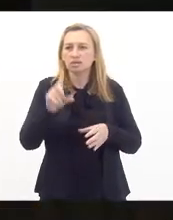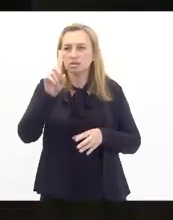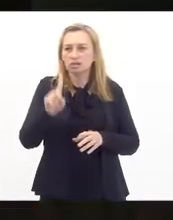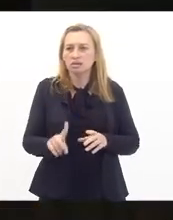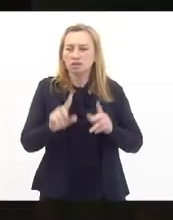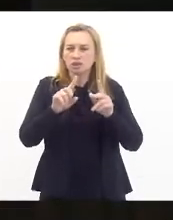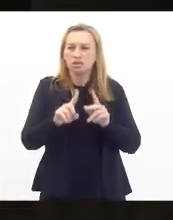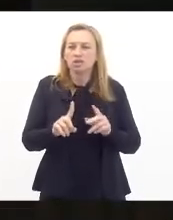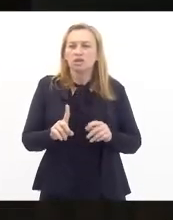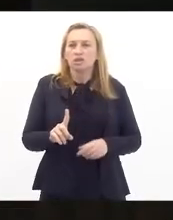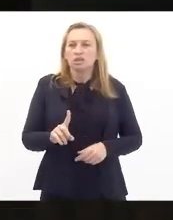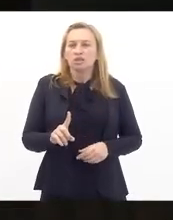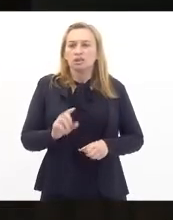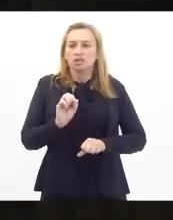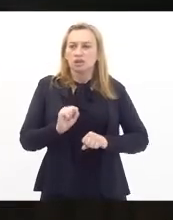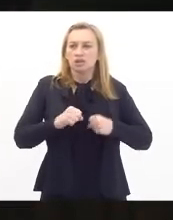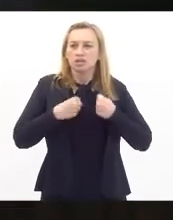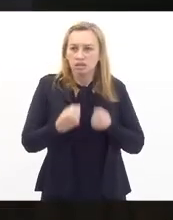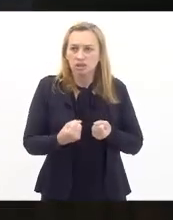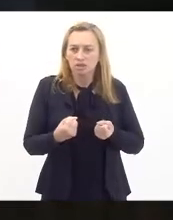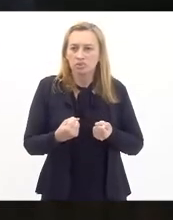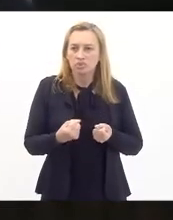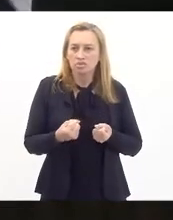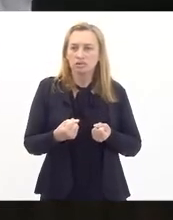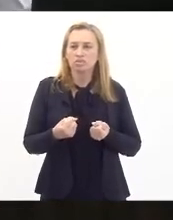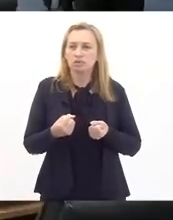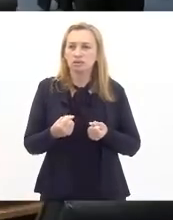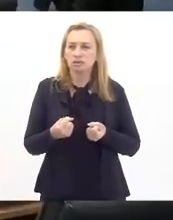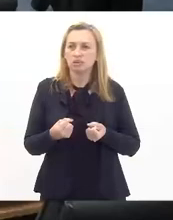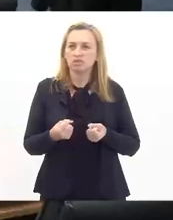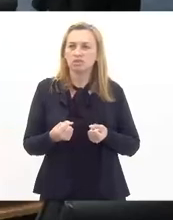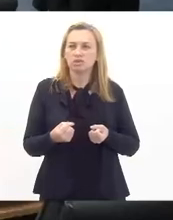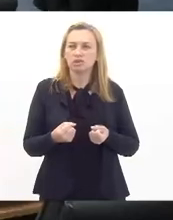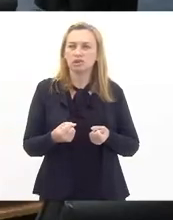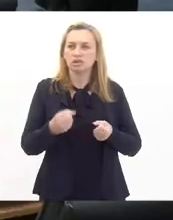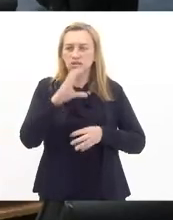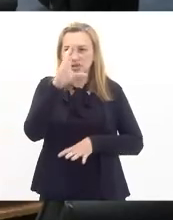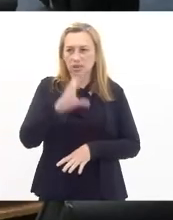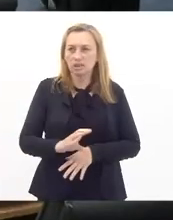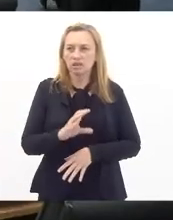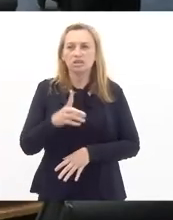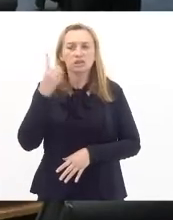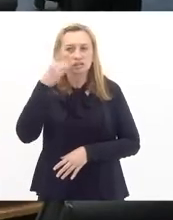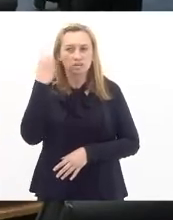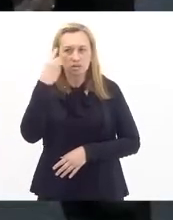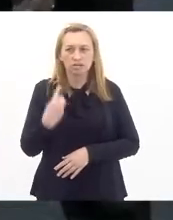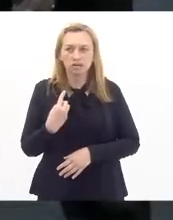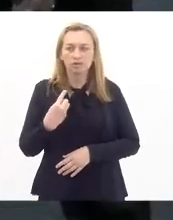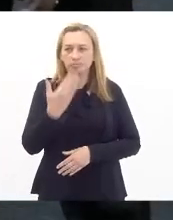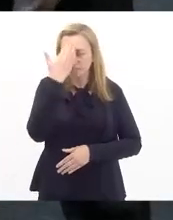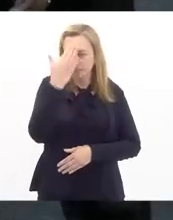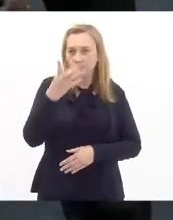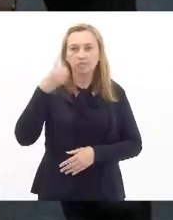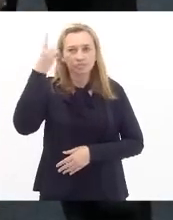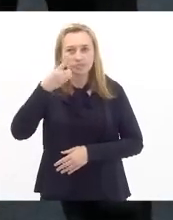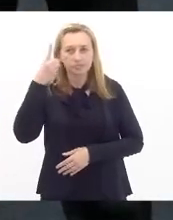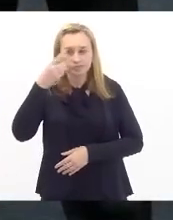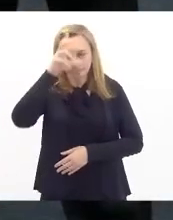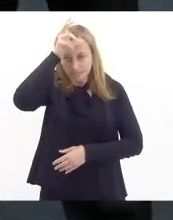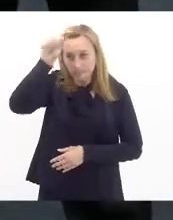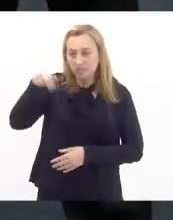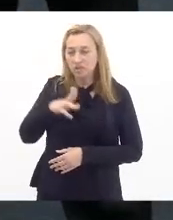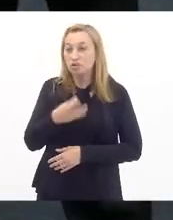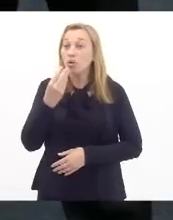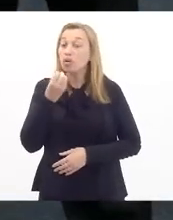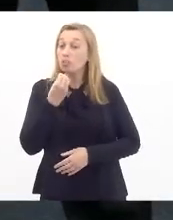direitos humanos e cidadania Deputado a Dani e não ter não é obrigado a deputado a tia Ju bom vê-la